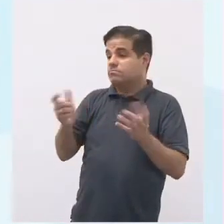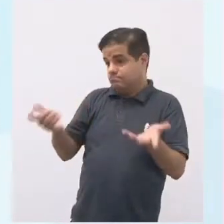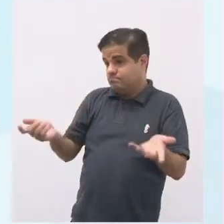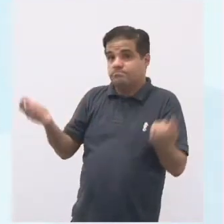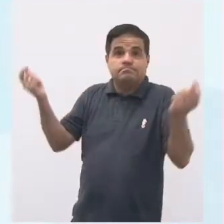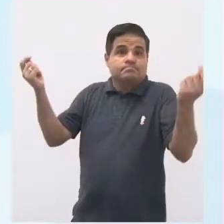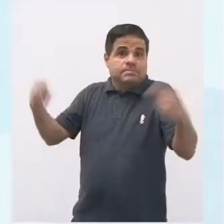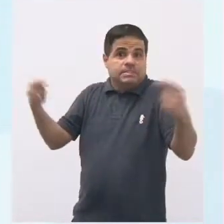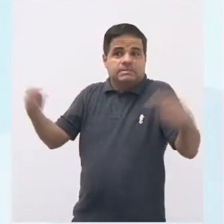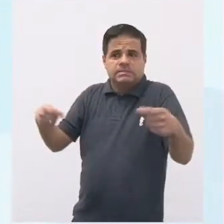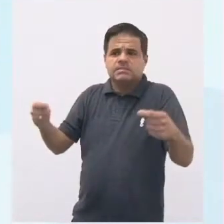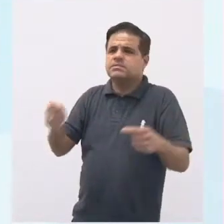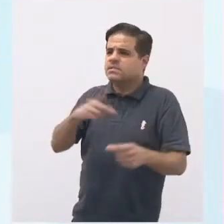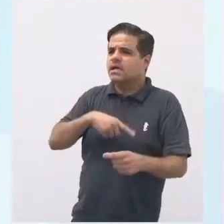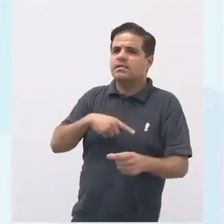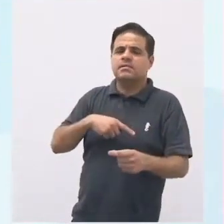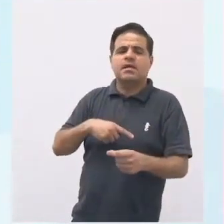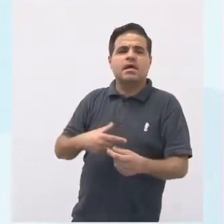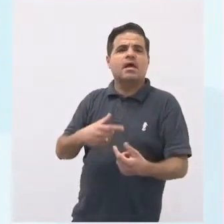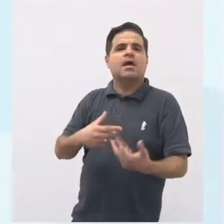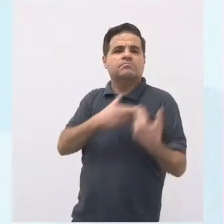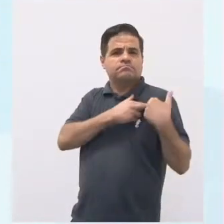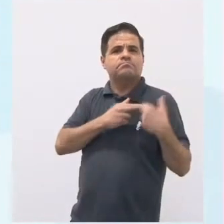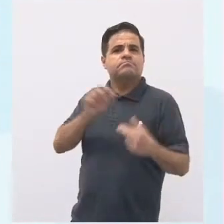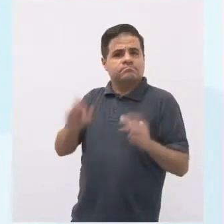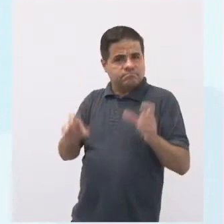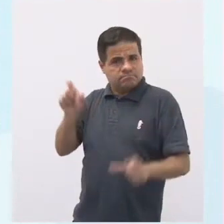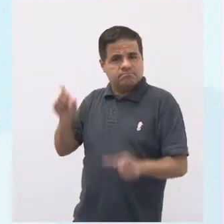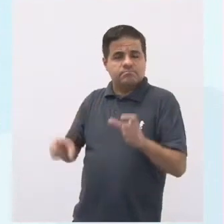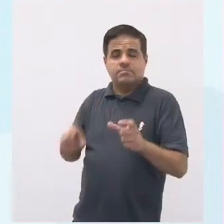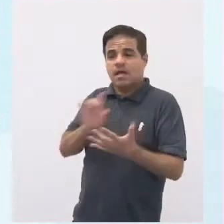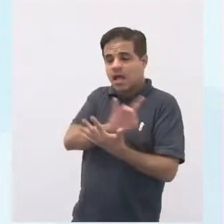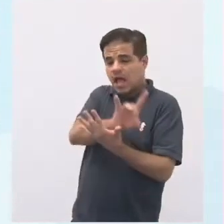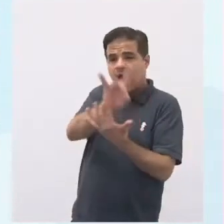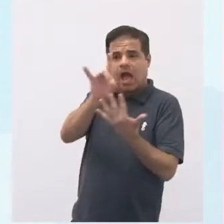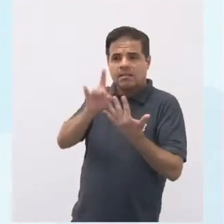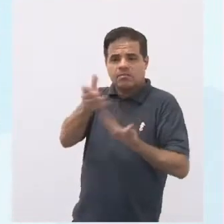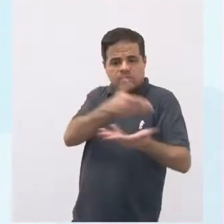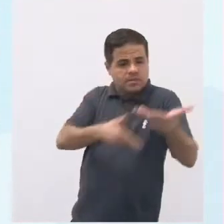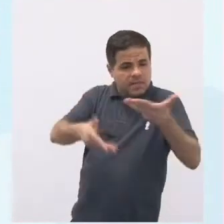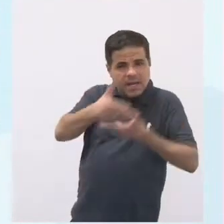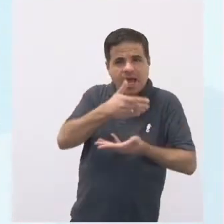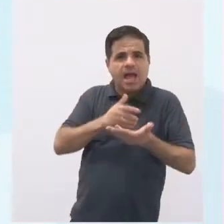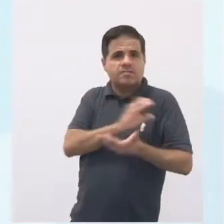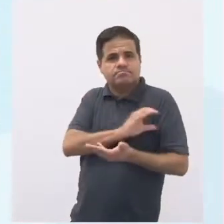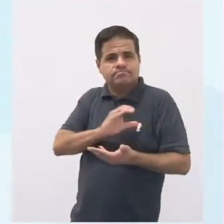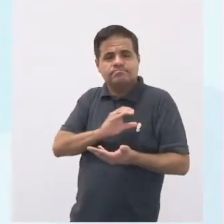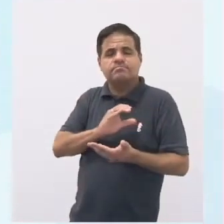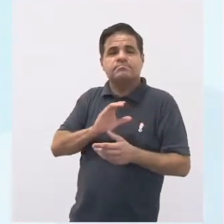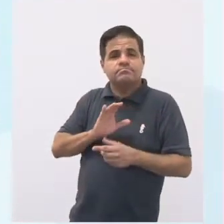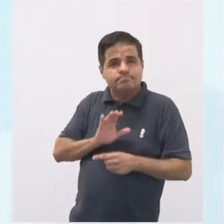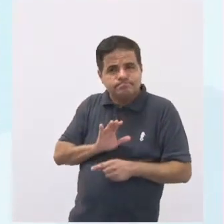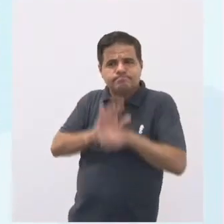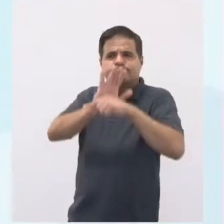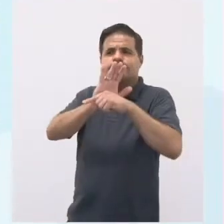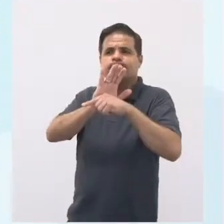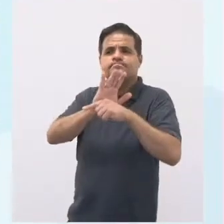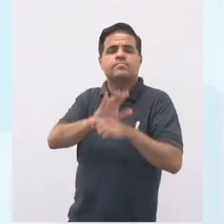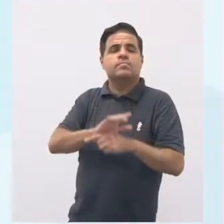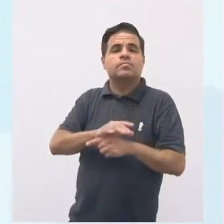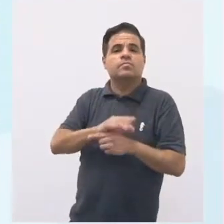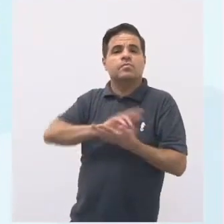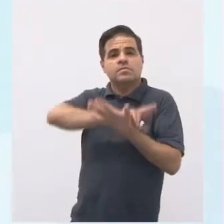gente precisa aqui, né, ter os papéis desses atores bem definidos para que cada um interaja e coordene da forma que tem que ser.